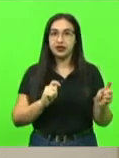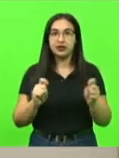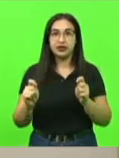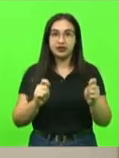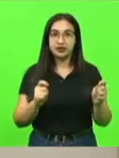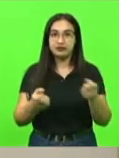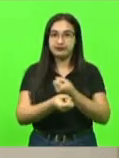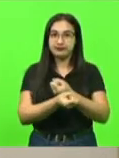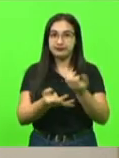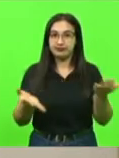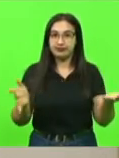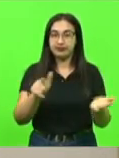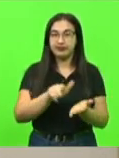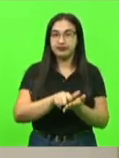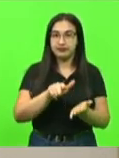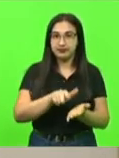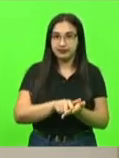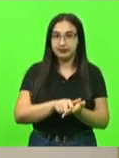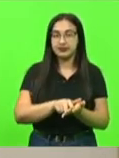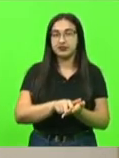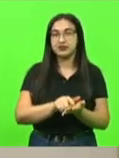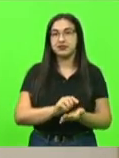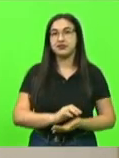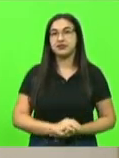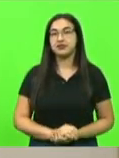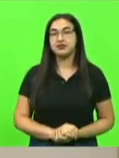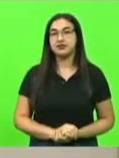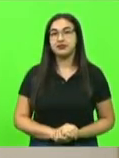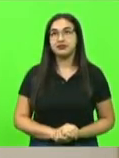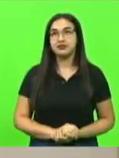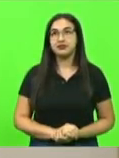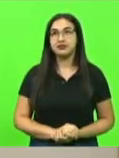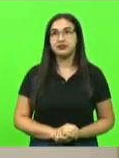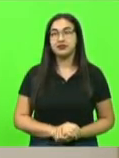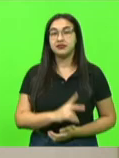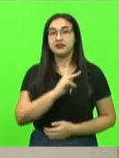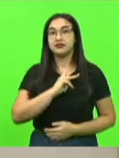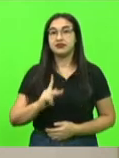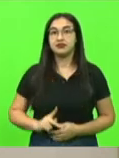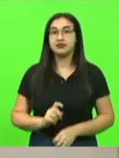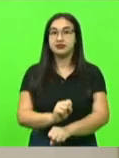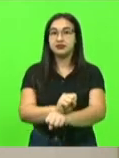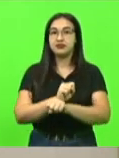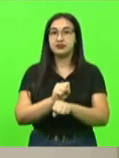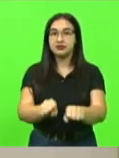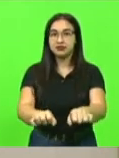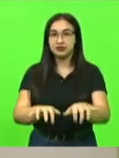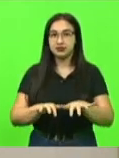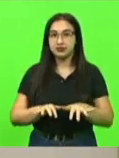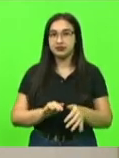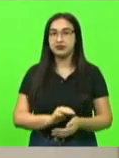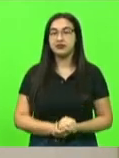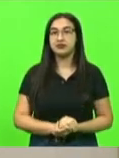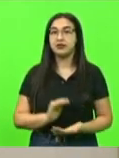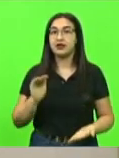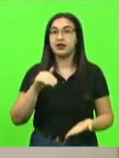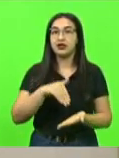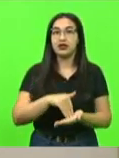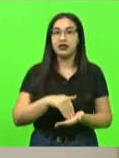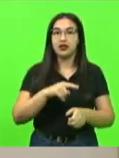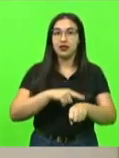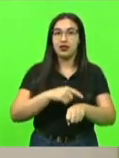proceda à distribuição do expediente. Esta presidência suspende a presente sessão até às